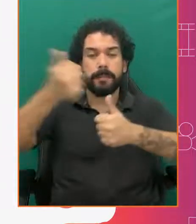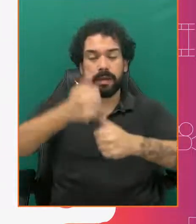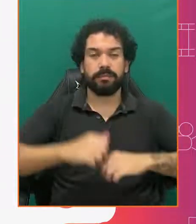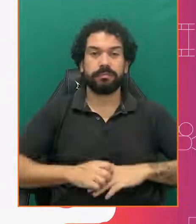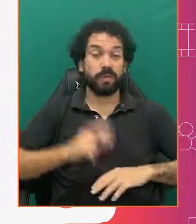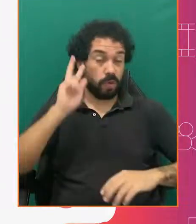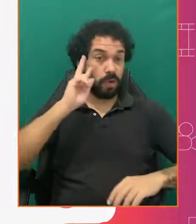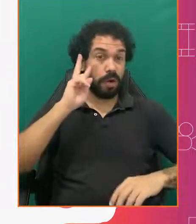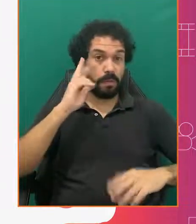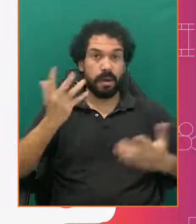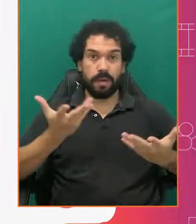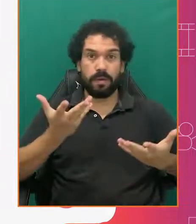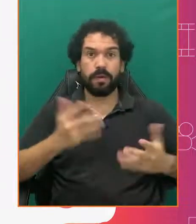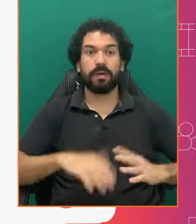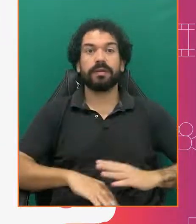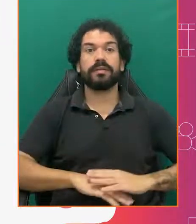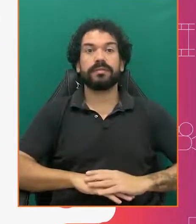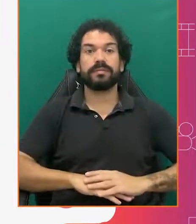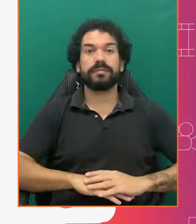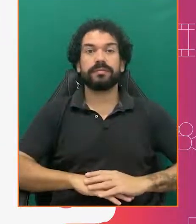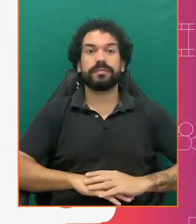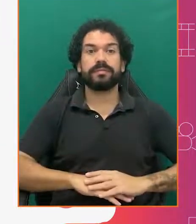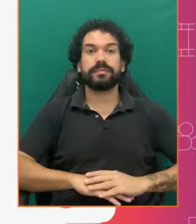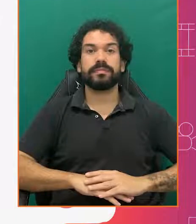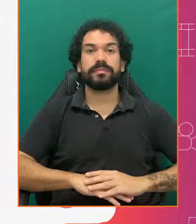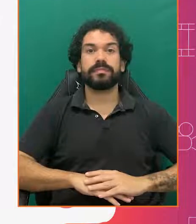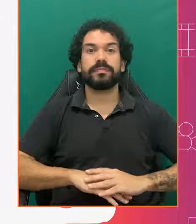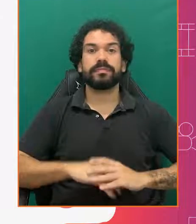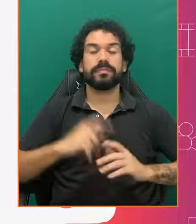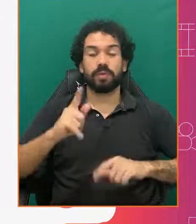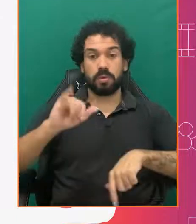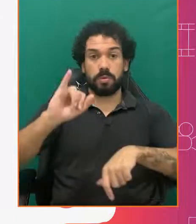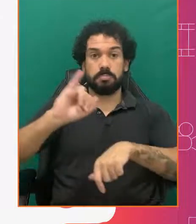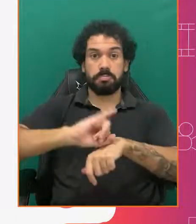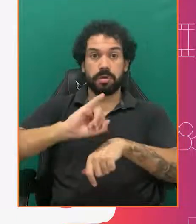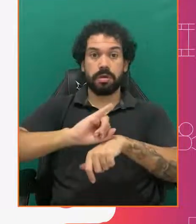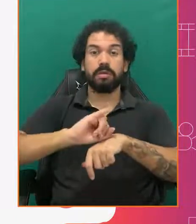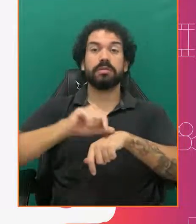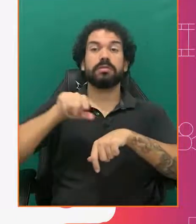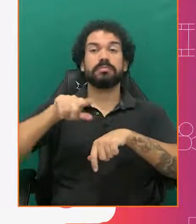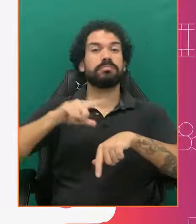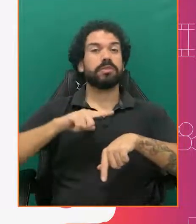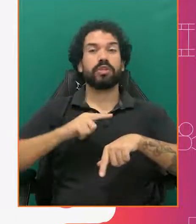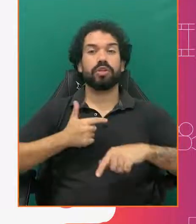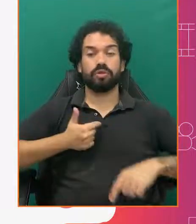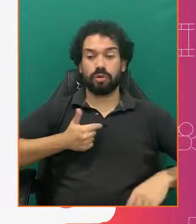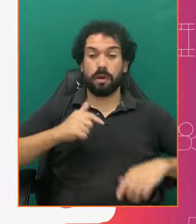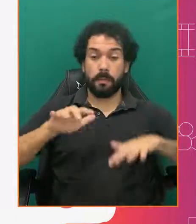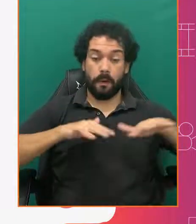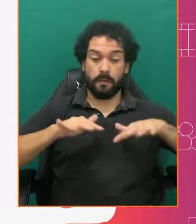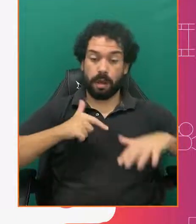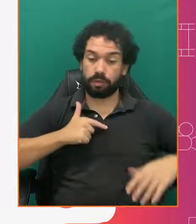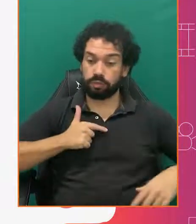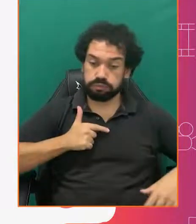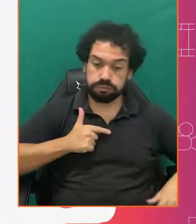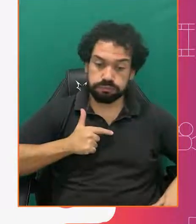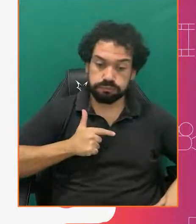que vamos relembrar então, que é quando um corpo tem continuidade em um